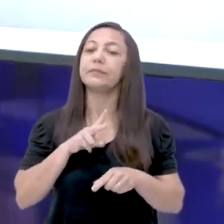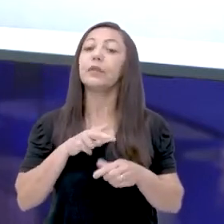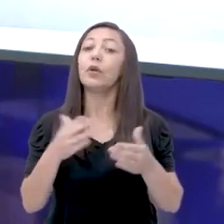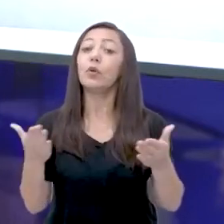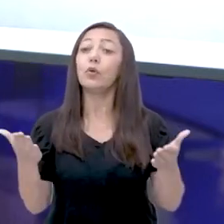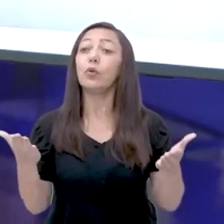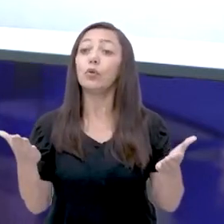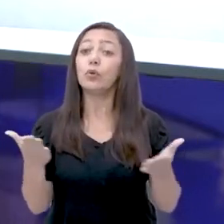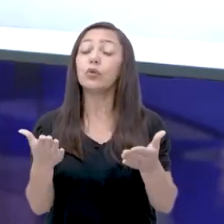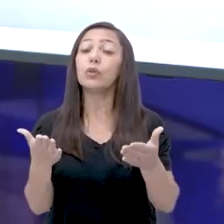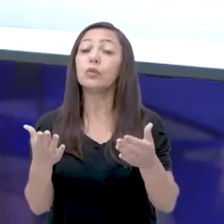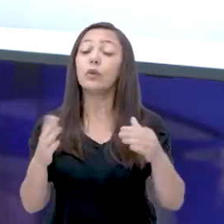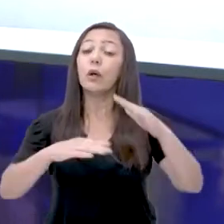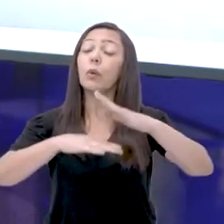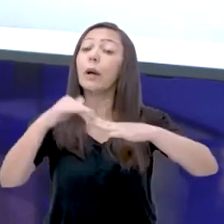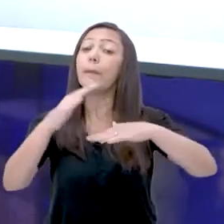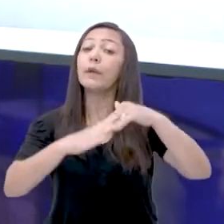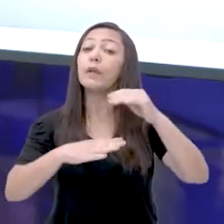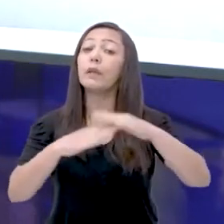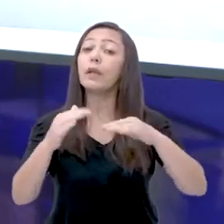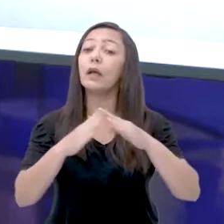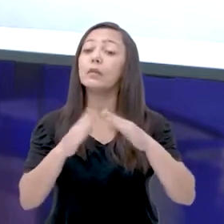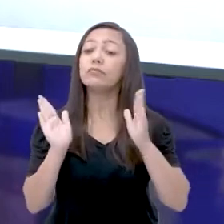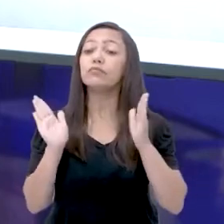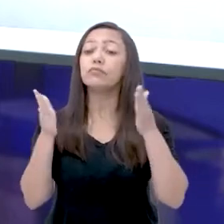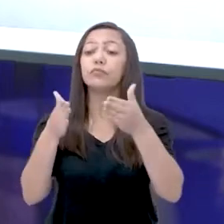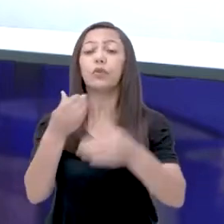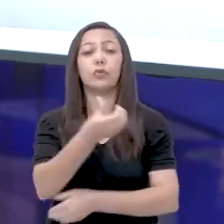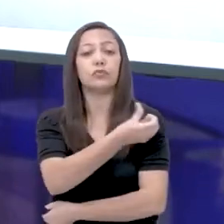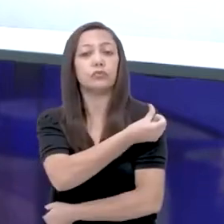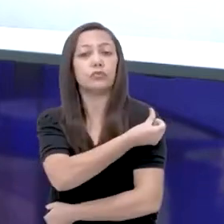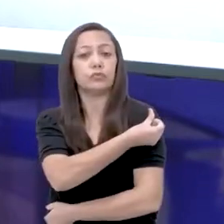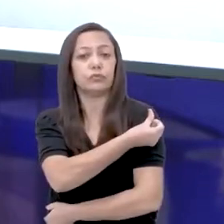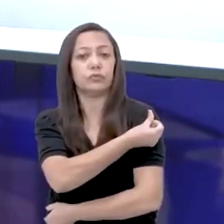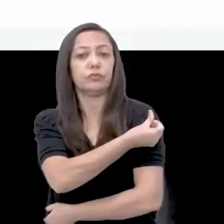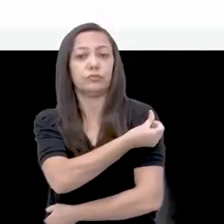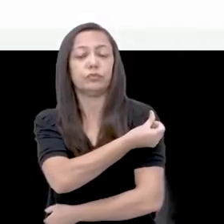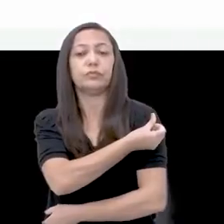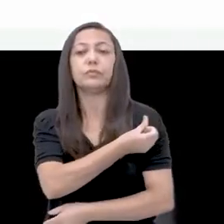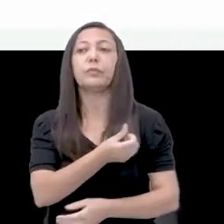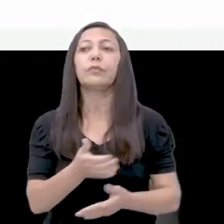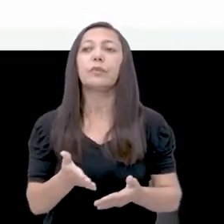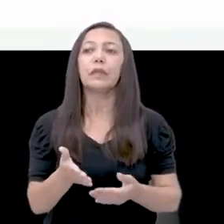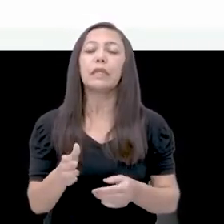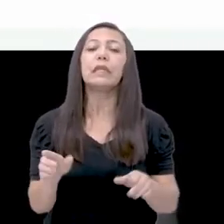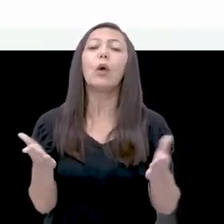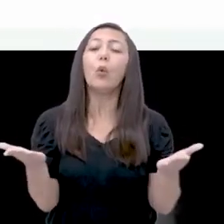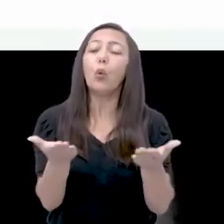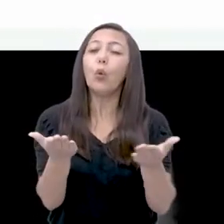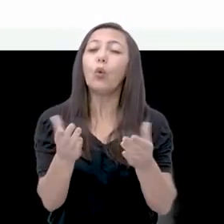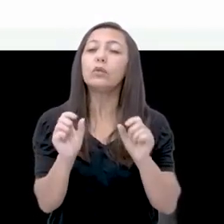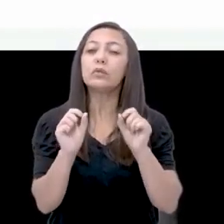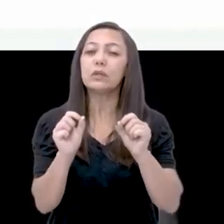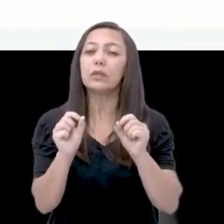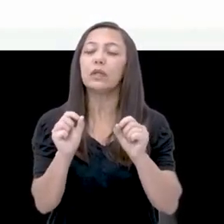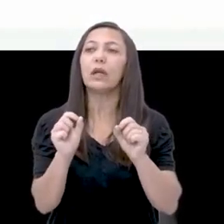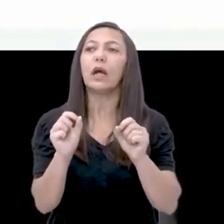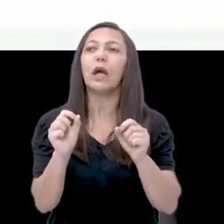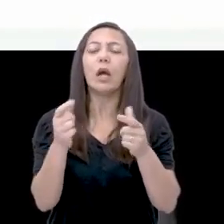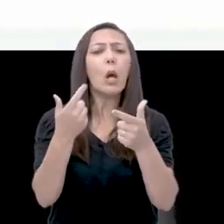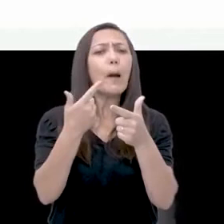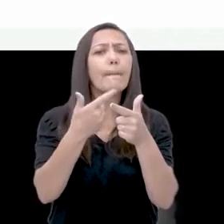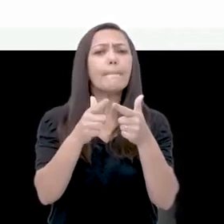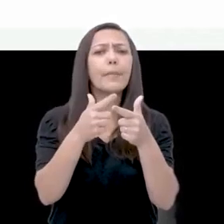para vivenciar uma habilidade voltada para o sexto ano. E hoje iremos